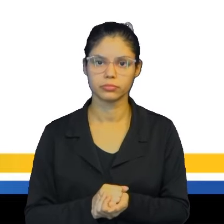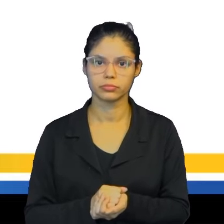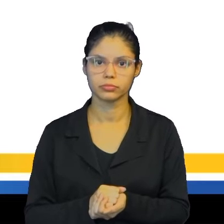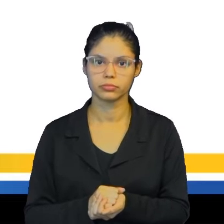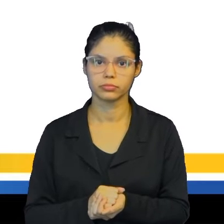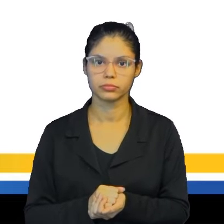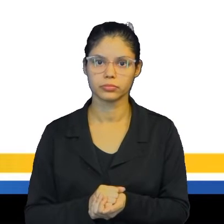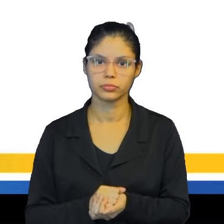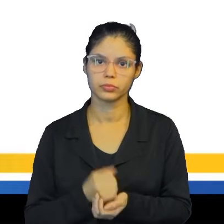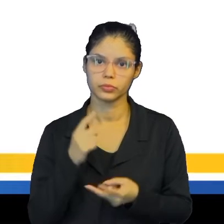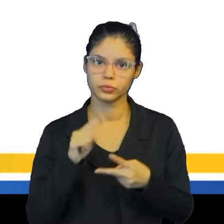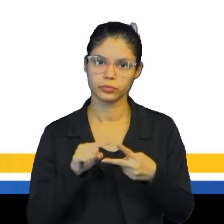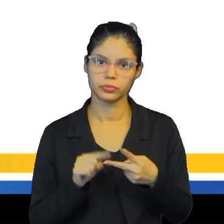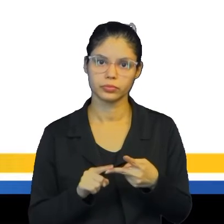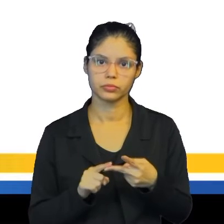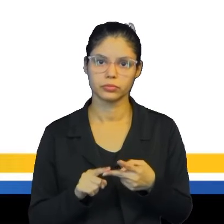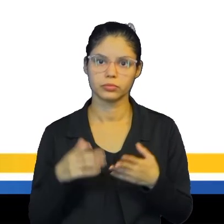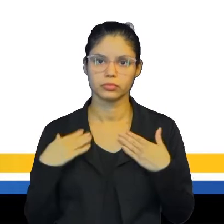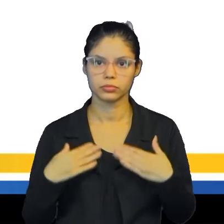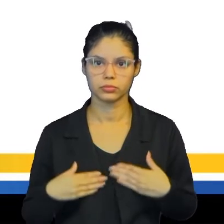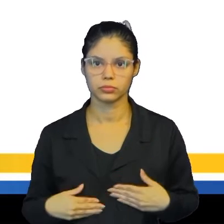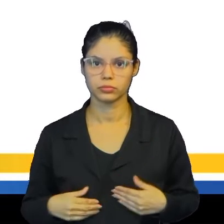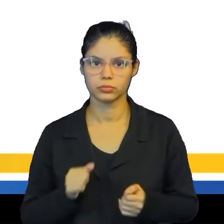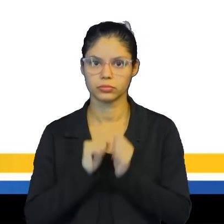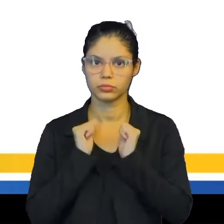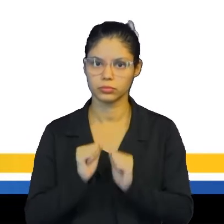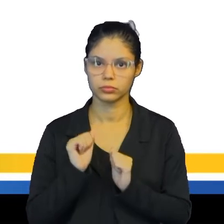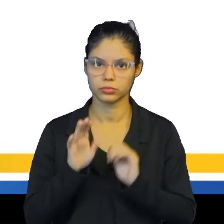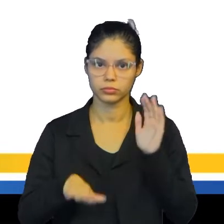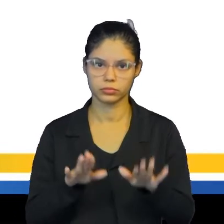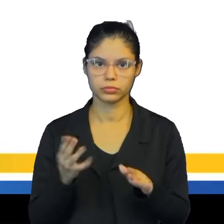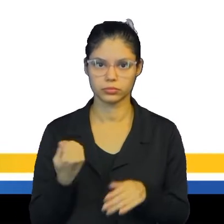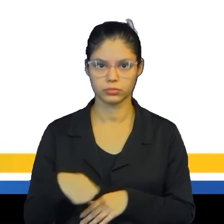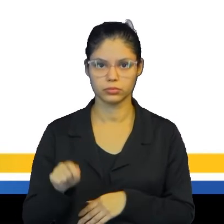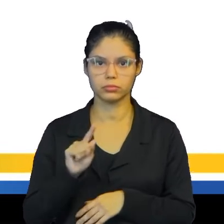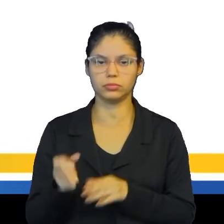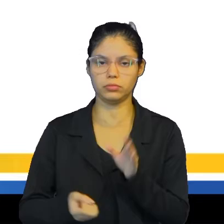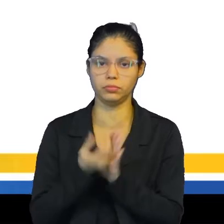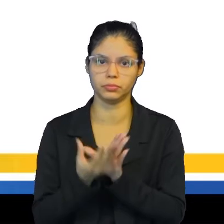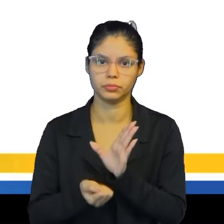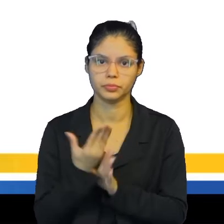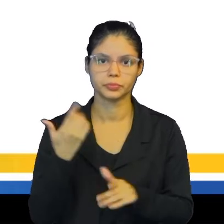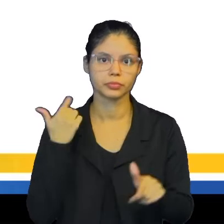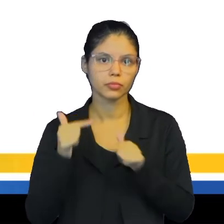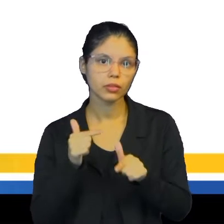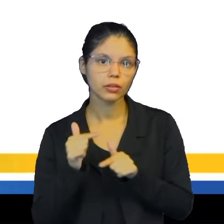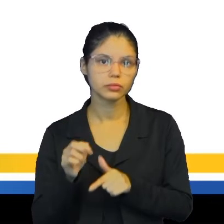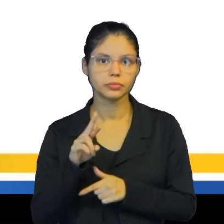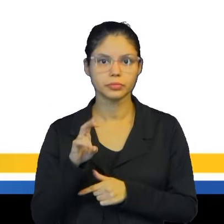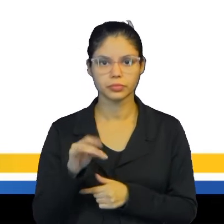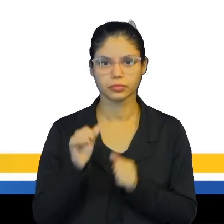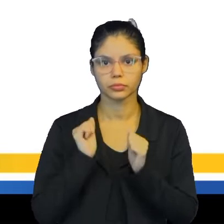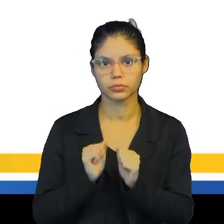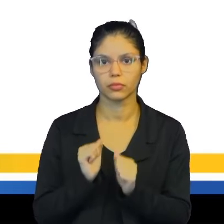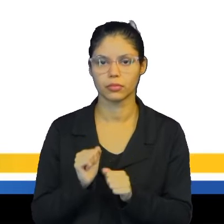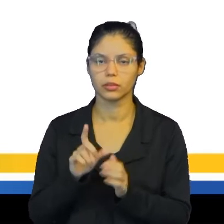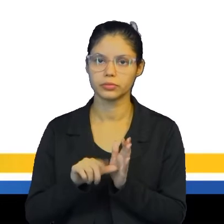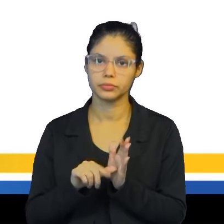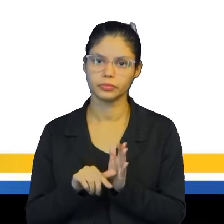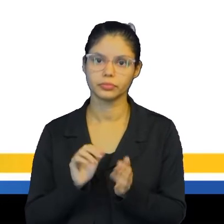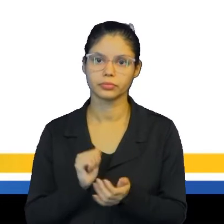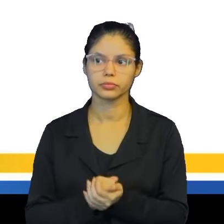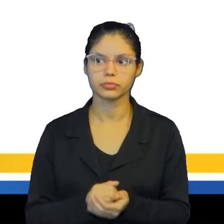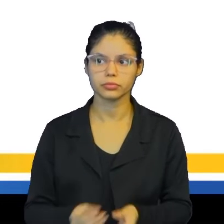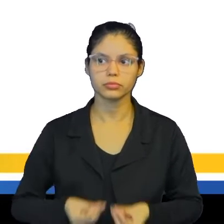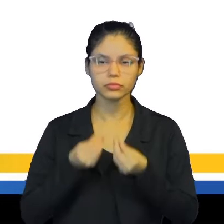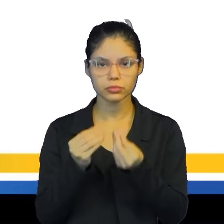do molde em duas dimensões para o corpo tridimensional pode não ser precisa, olha só, e gera retrabalhos que podem atrasar o